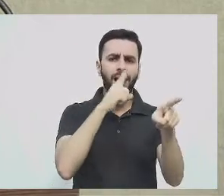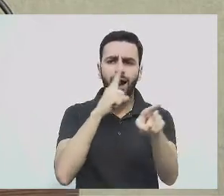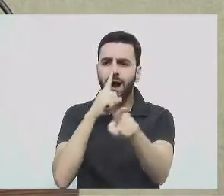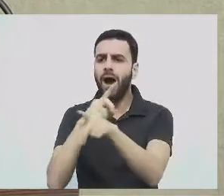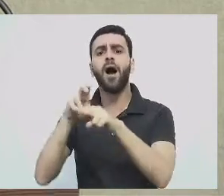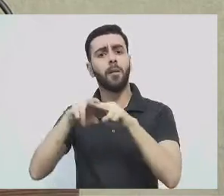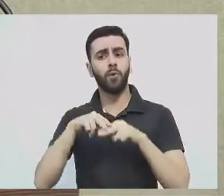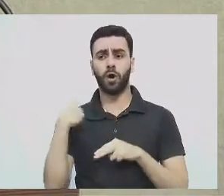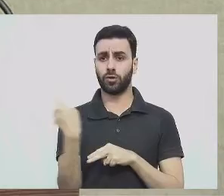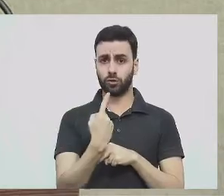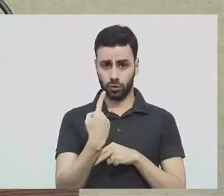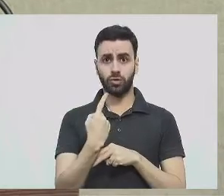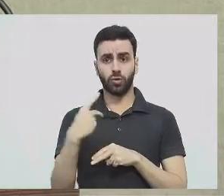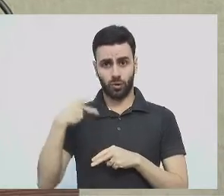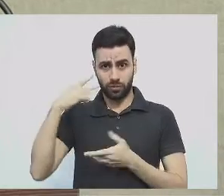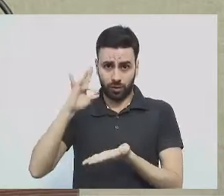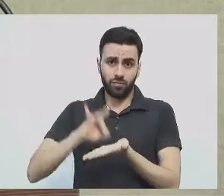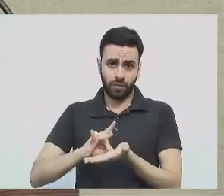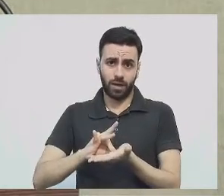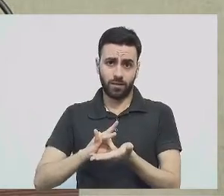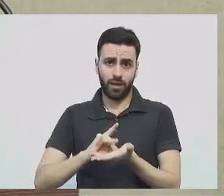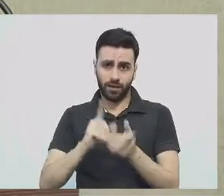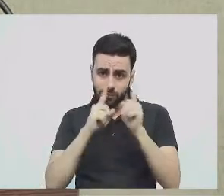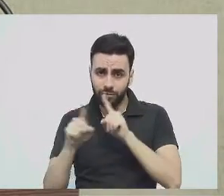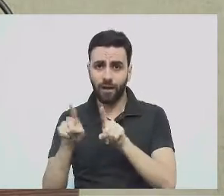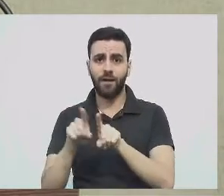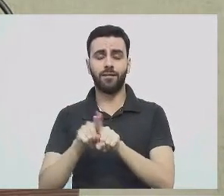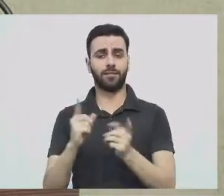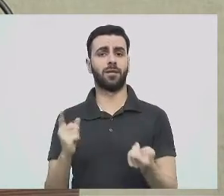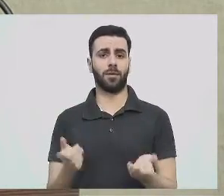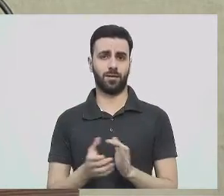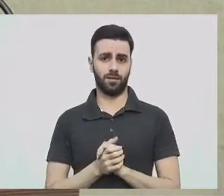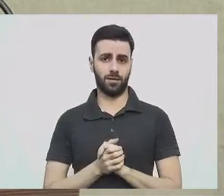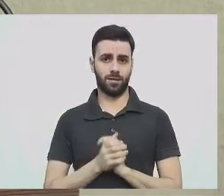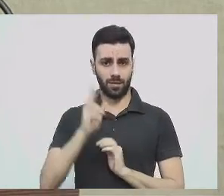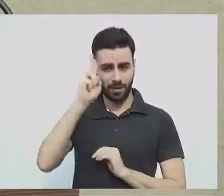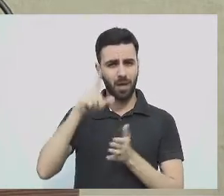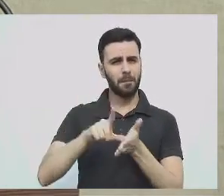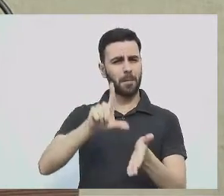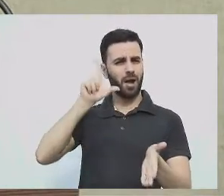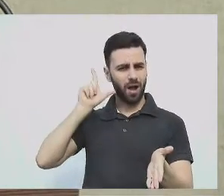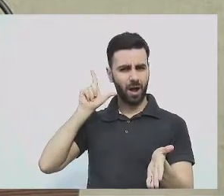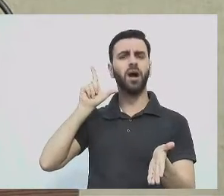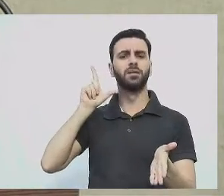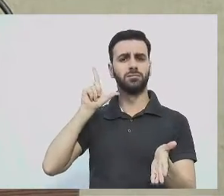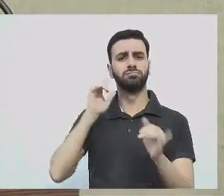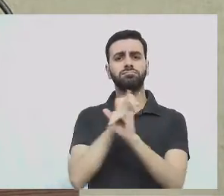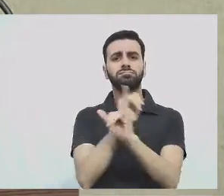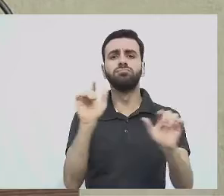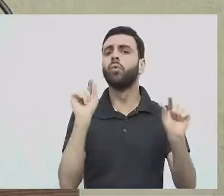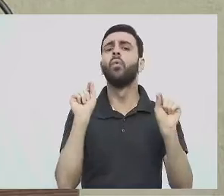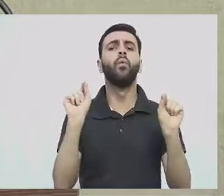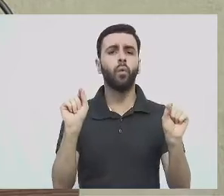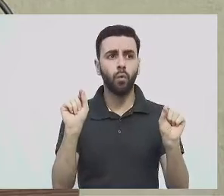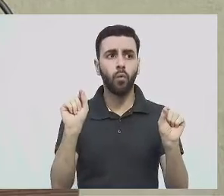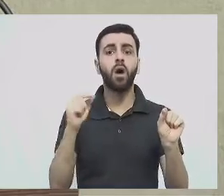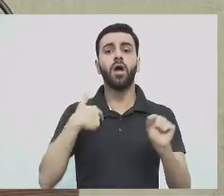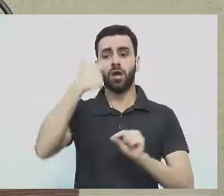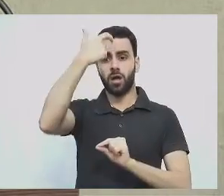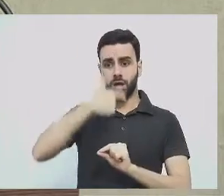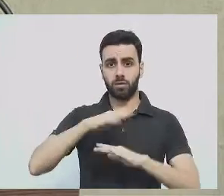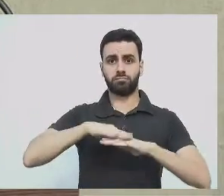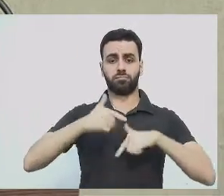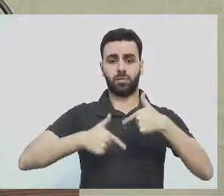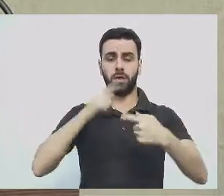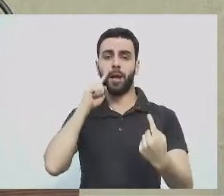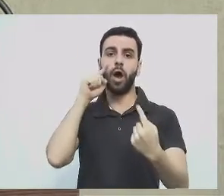nós, vereadores. Temos que admitir isso. E como eu disse aqui na primeira reunião pós-eleição, eu disse, já estou trabalhando